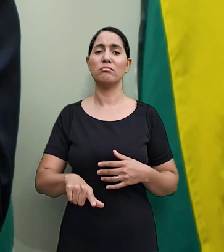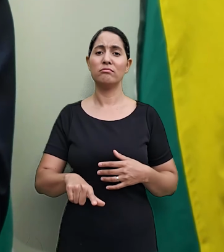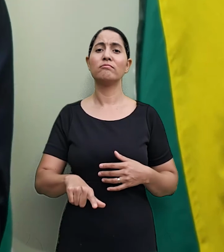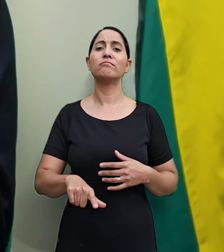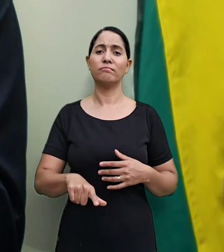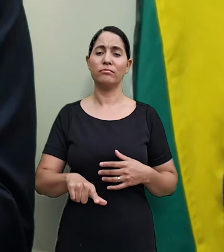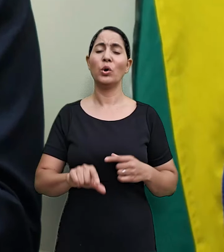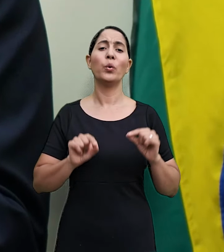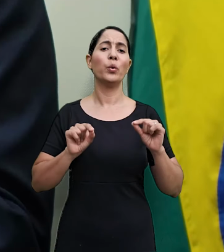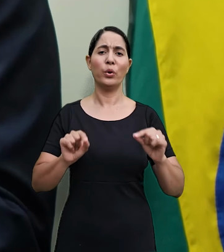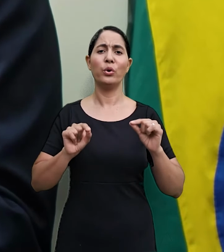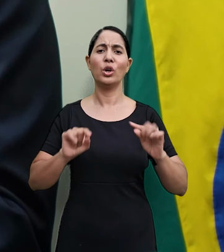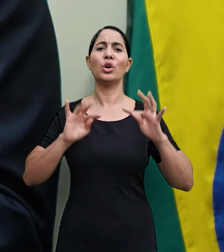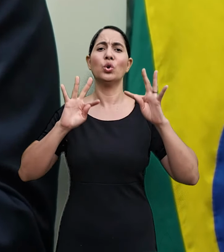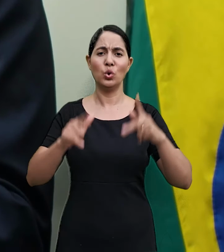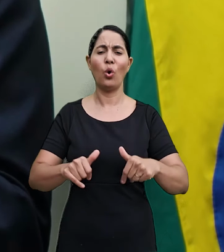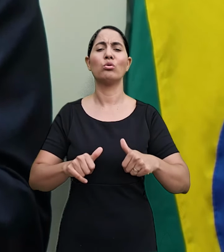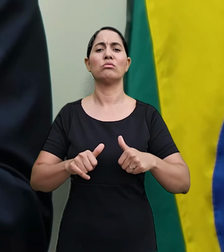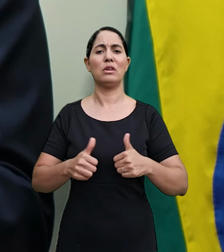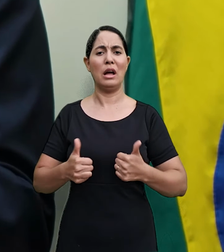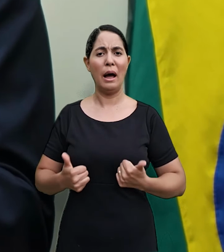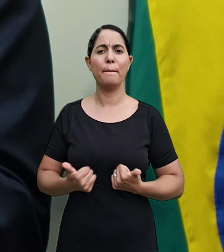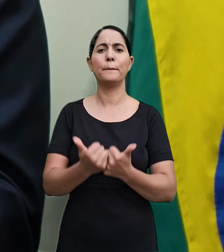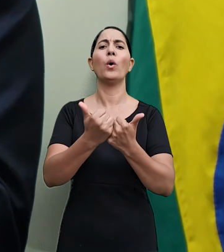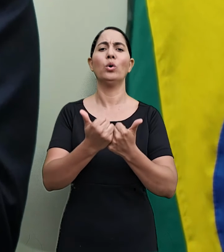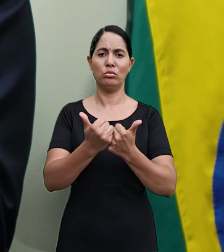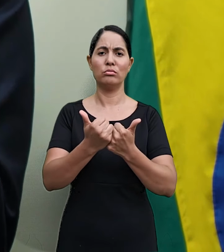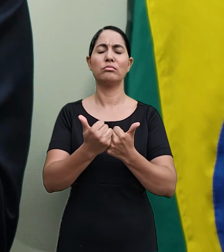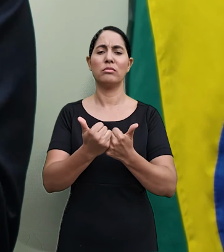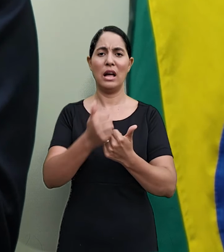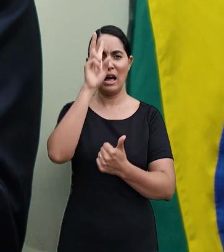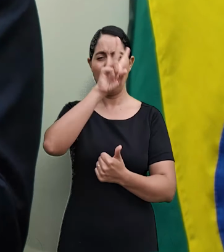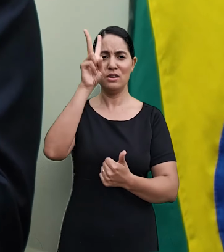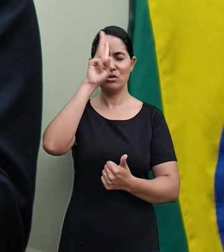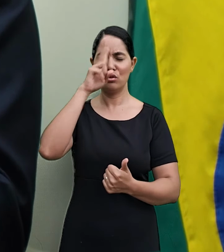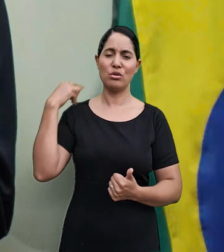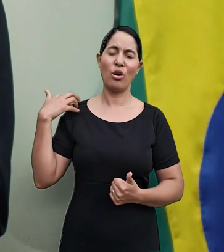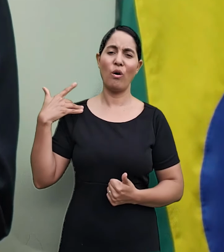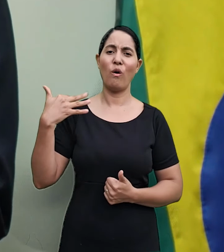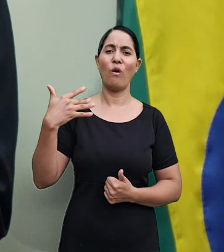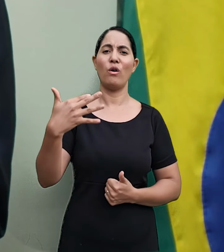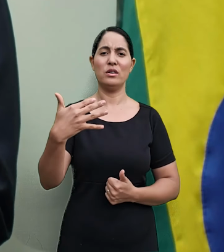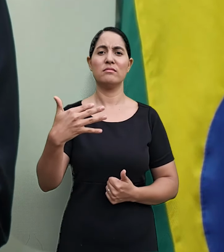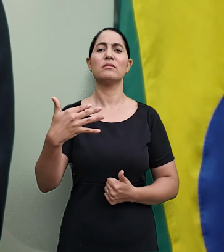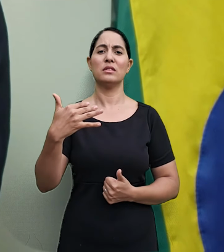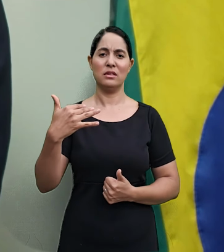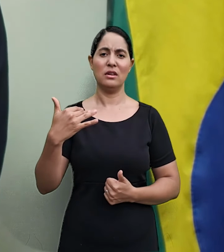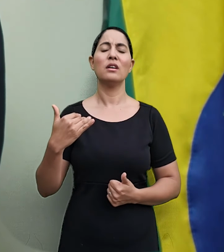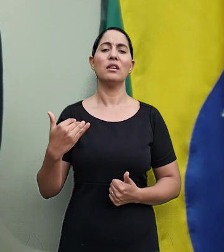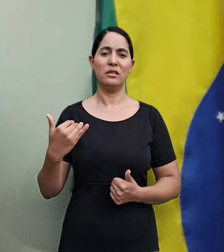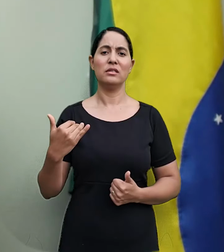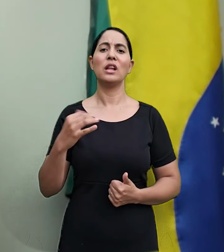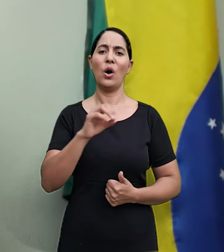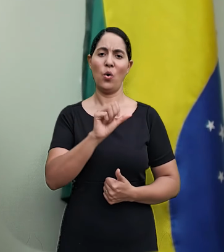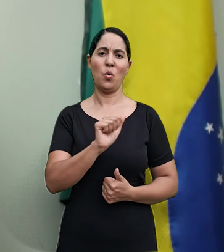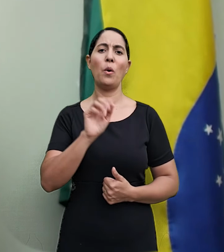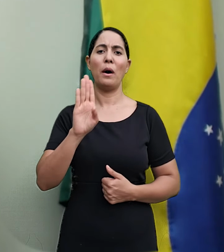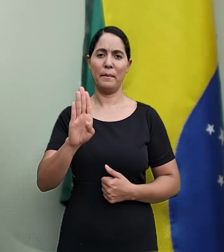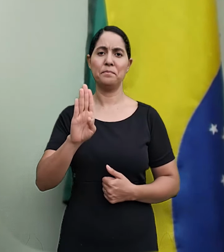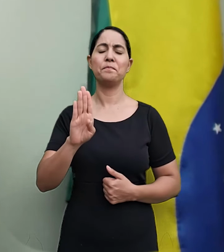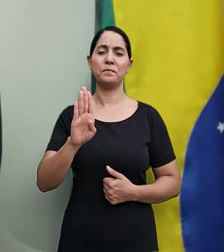por aclamação o apoio às balizas históricas, que são as bandeiras institucionais da